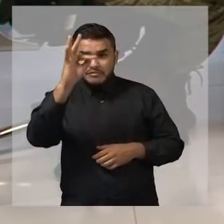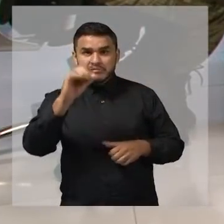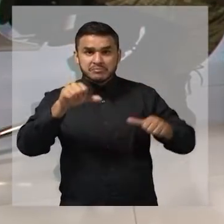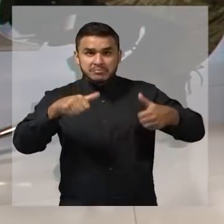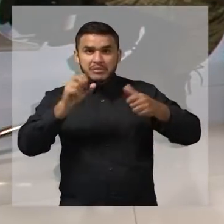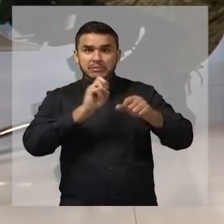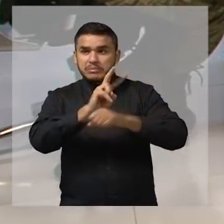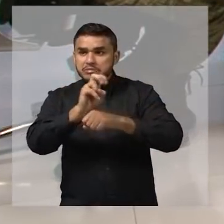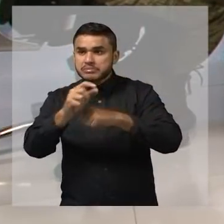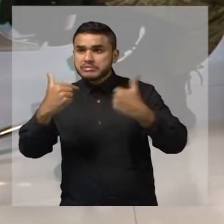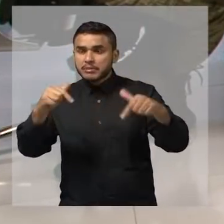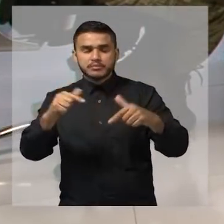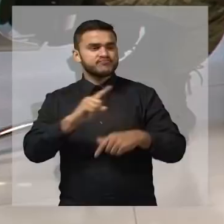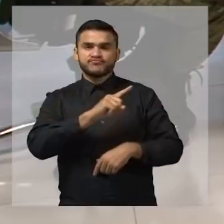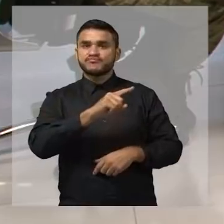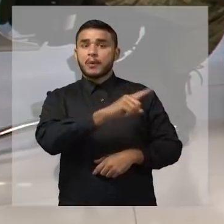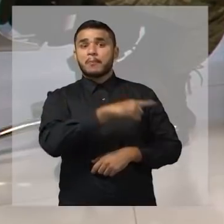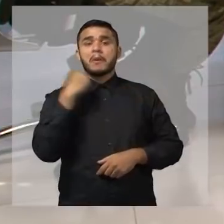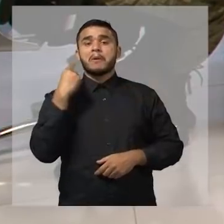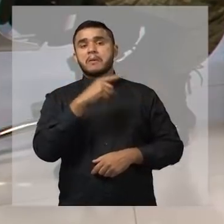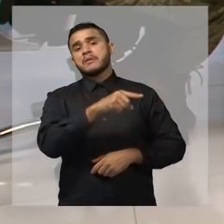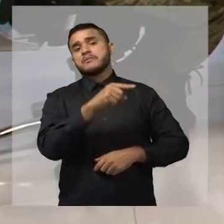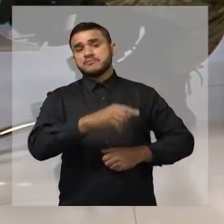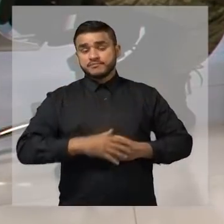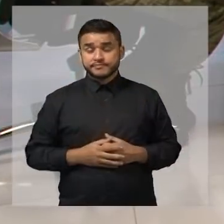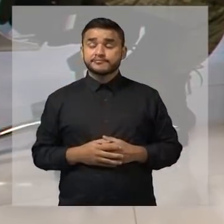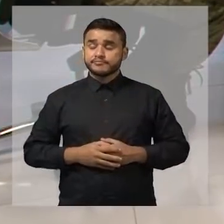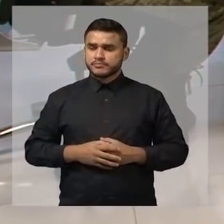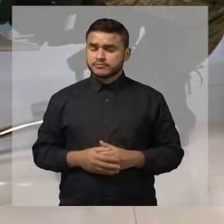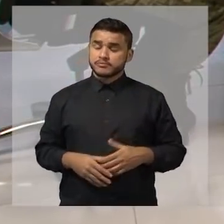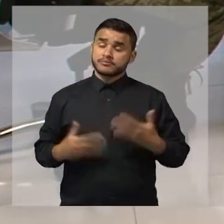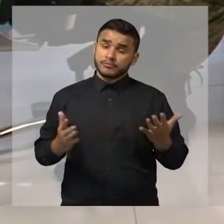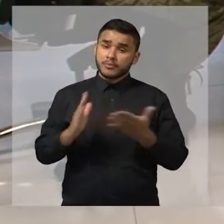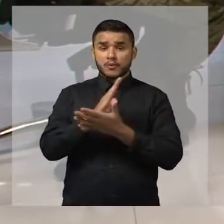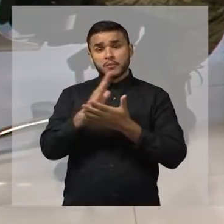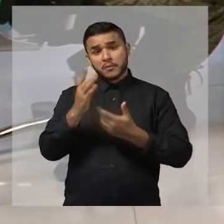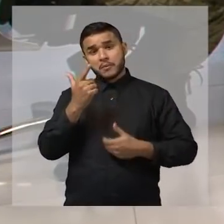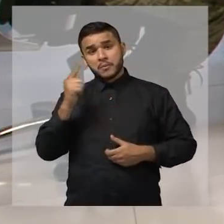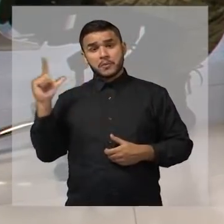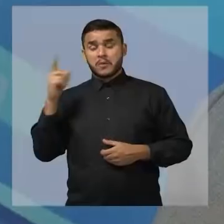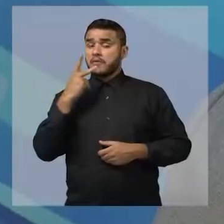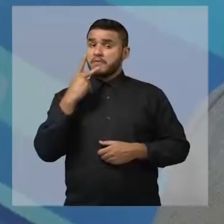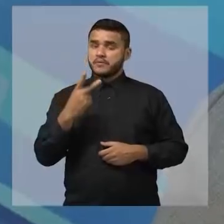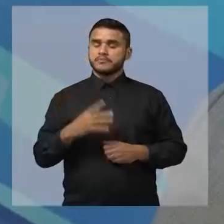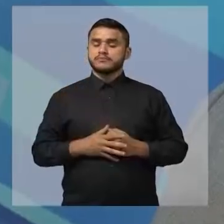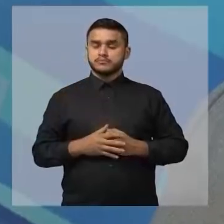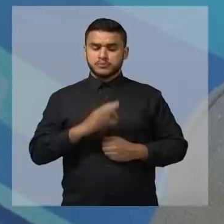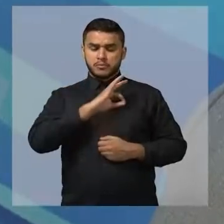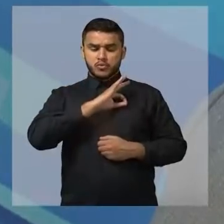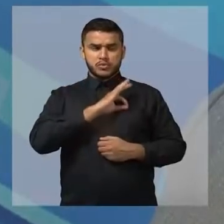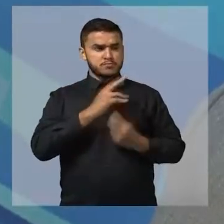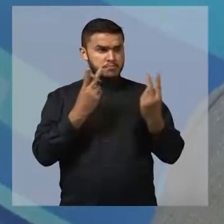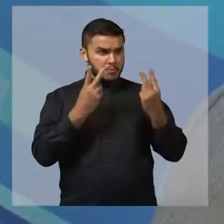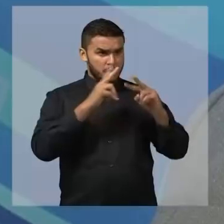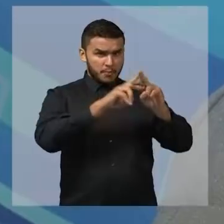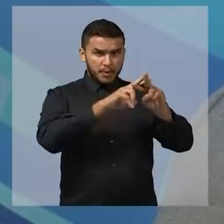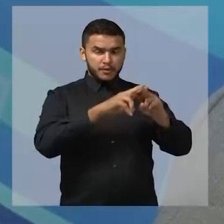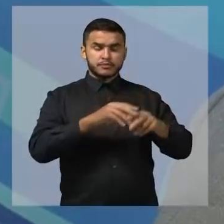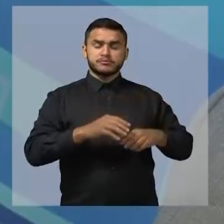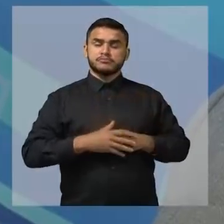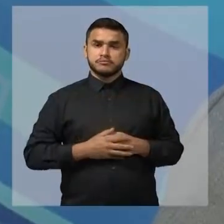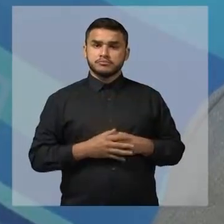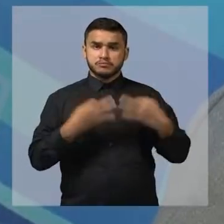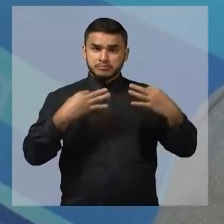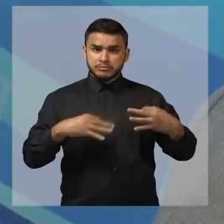acham que, uma vez que a polícia prende, que o Ministério Público oferece a denúncia e que o